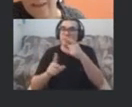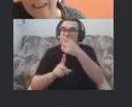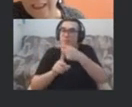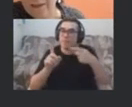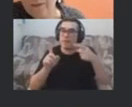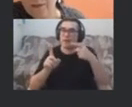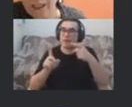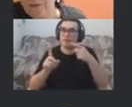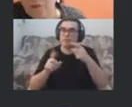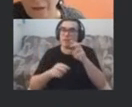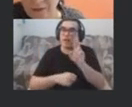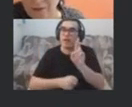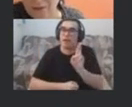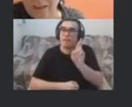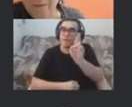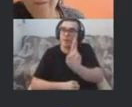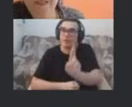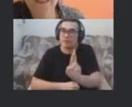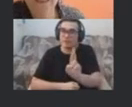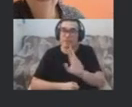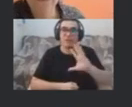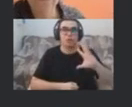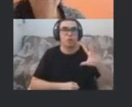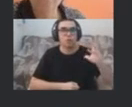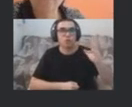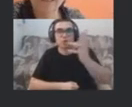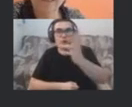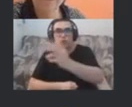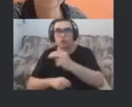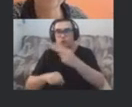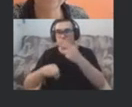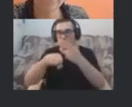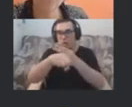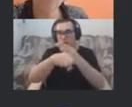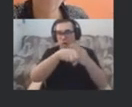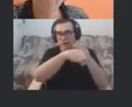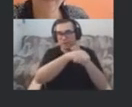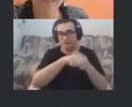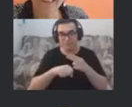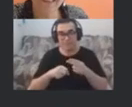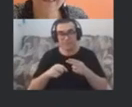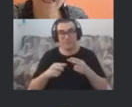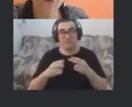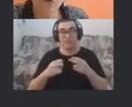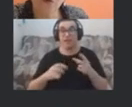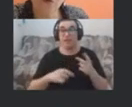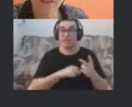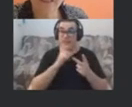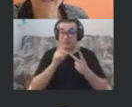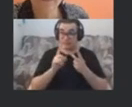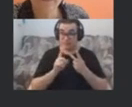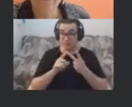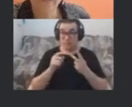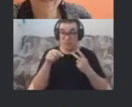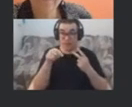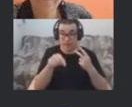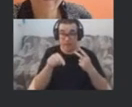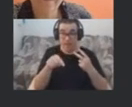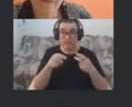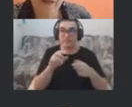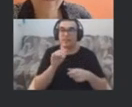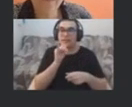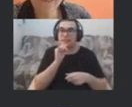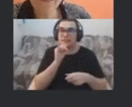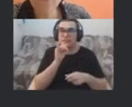Daquele, vamos dizer assim, daquele formato, né? Então, em seguida eu vou preparar essa amostra.